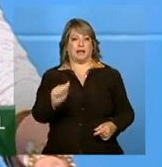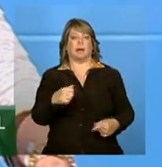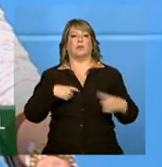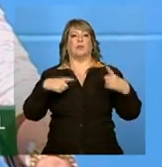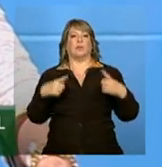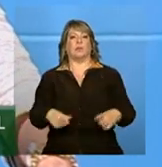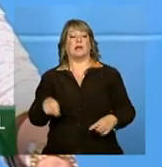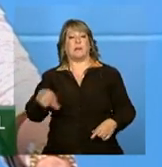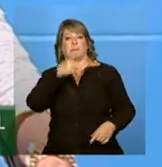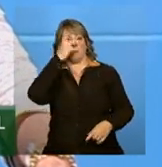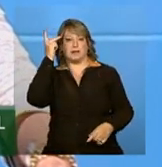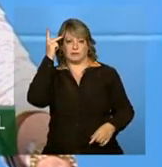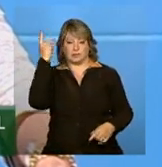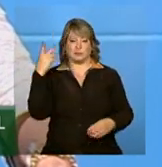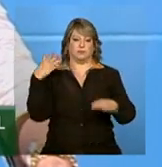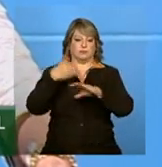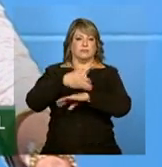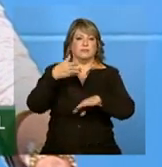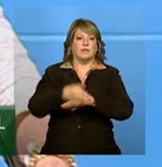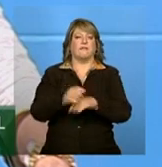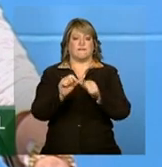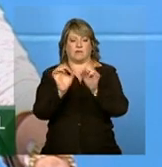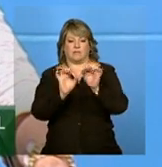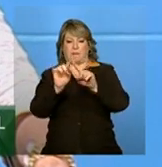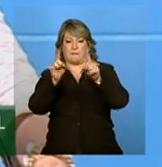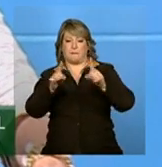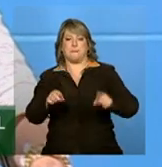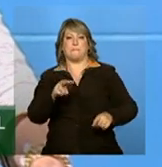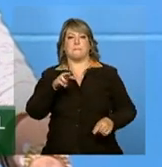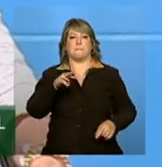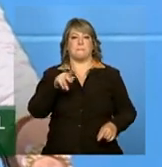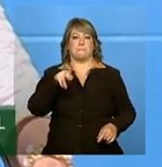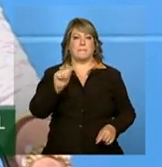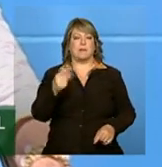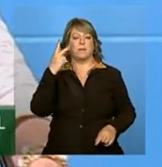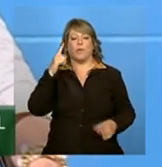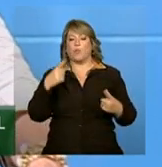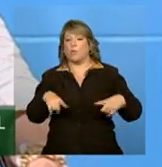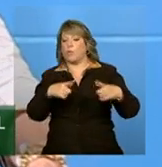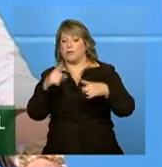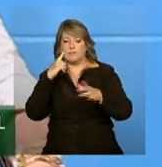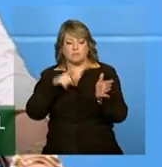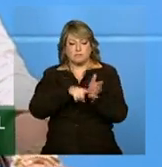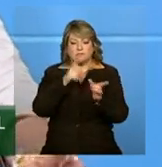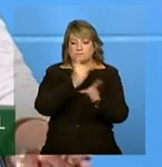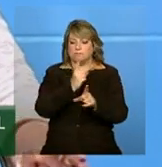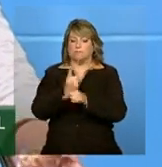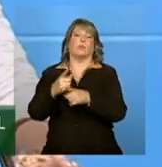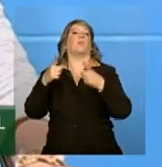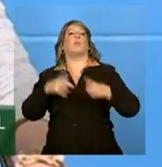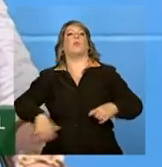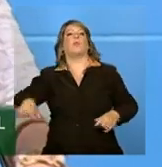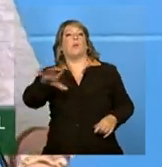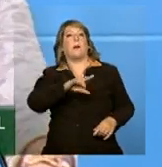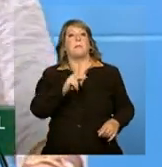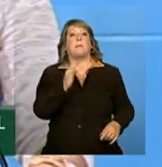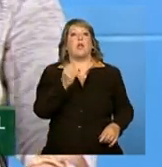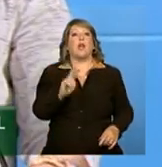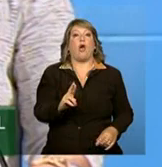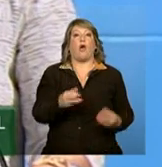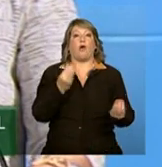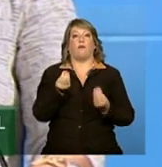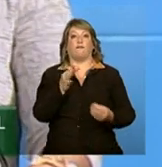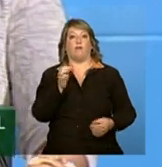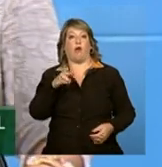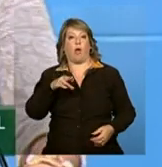participantes criaram um mapa para a eliminação das piores formas do trabalho infantil. Esse mapa renovou o vigor dessa